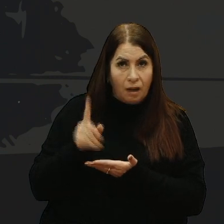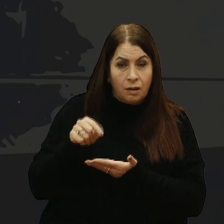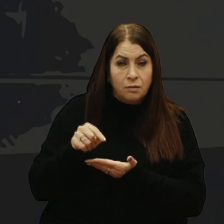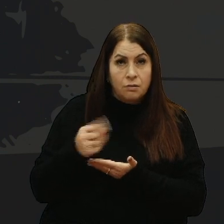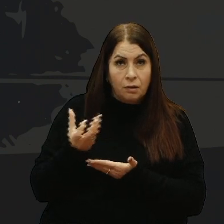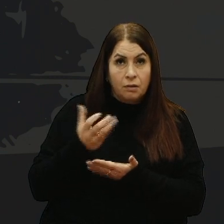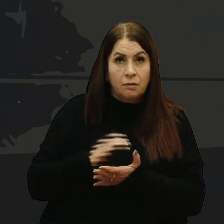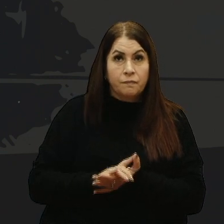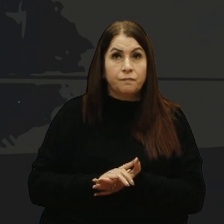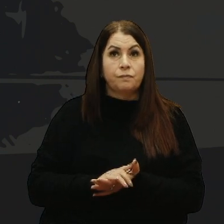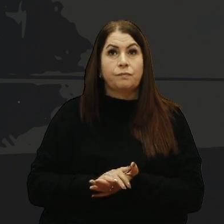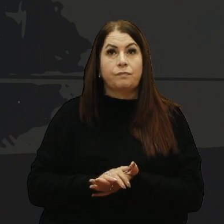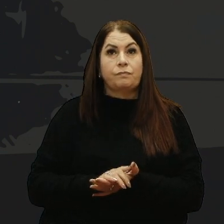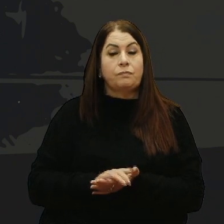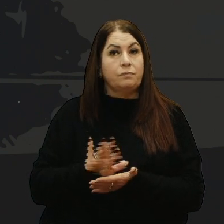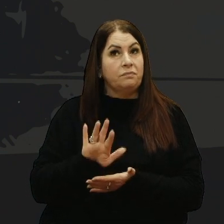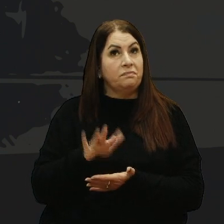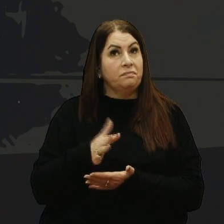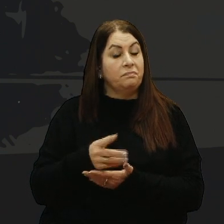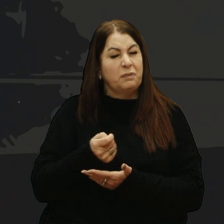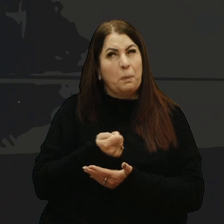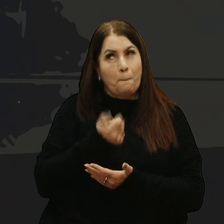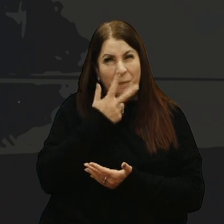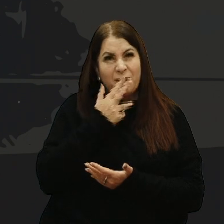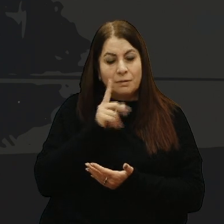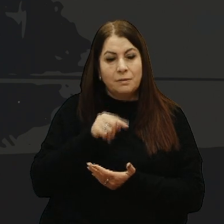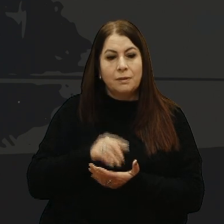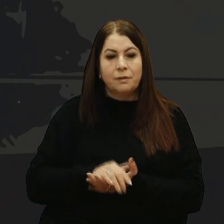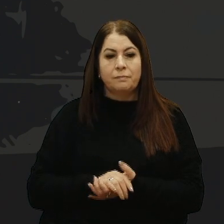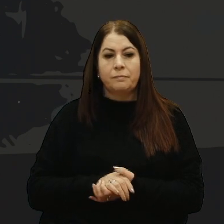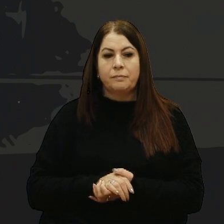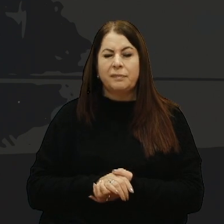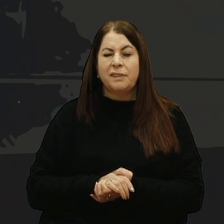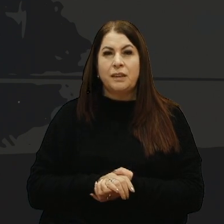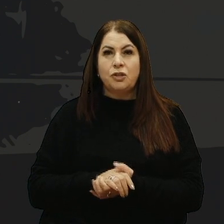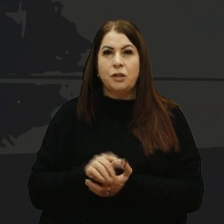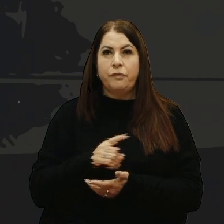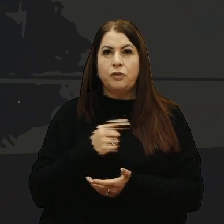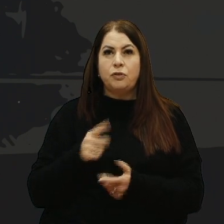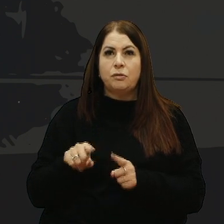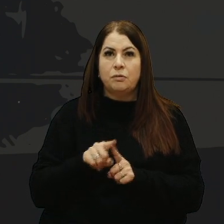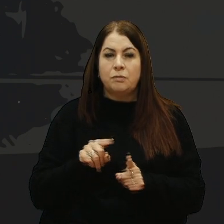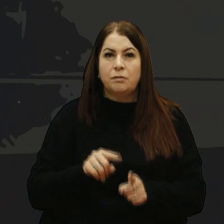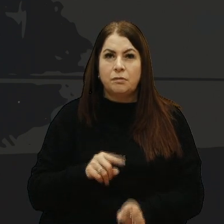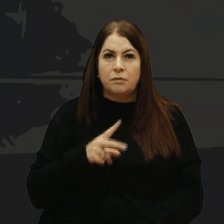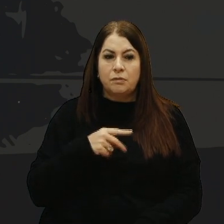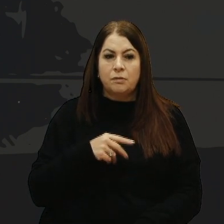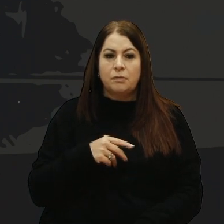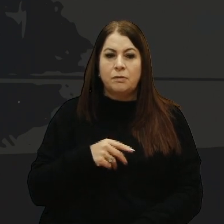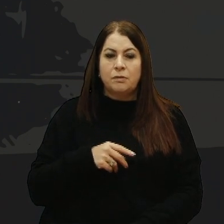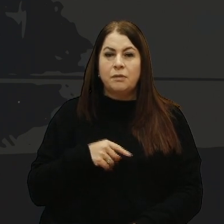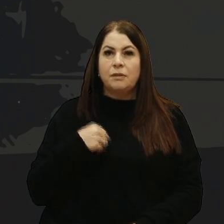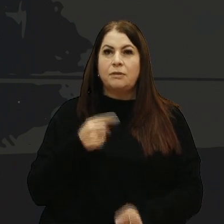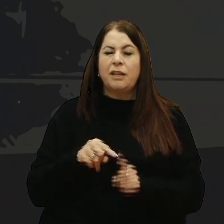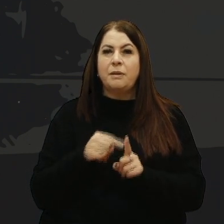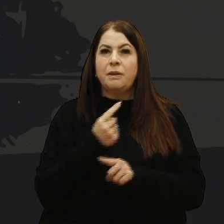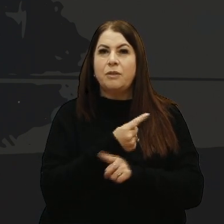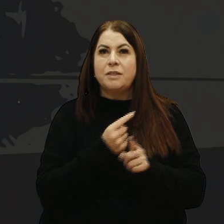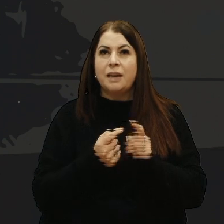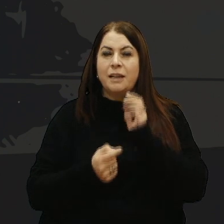que querem? Às vezes me parece que é, né? Esta vereadora trouxe com os